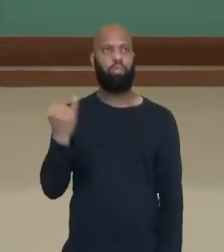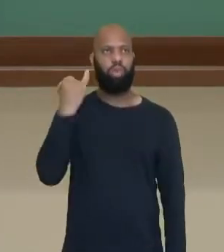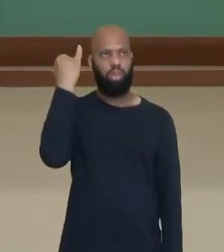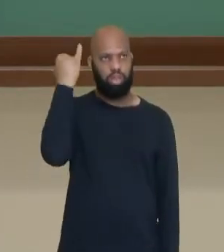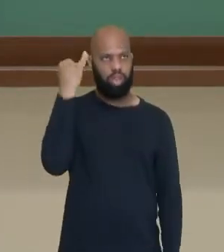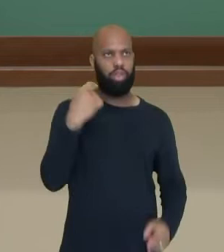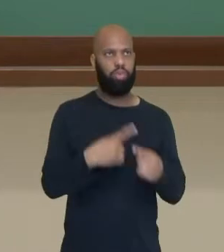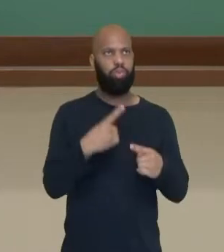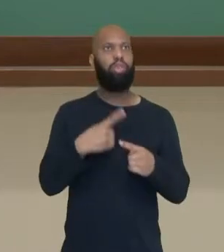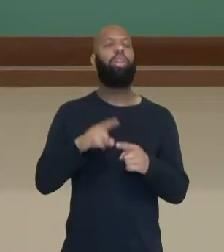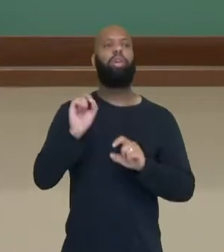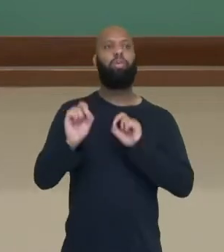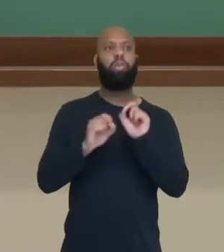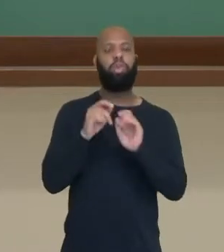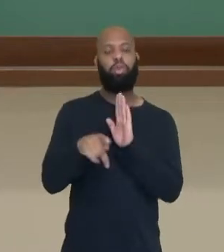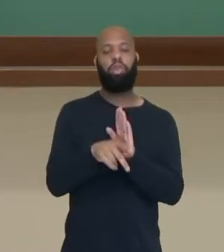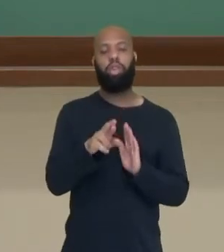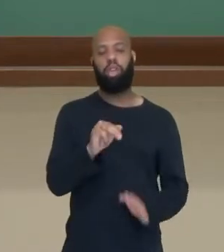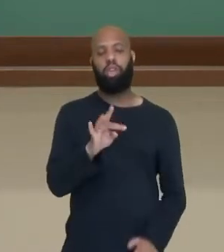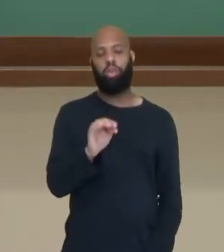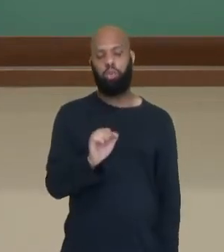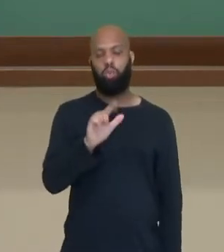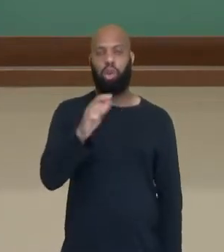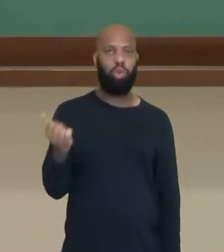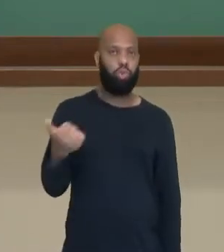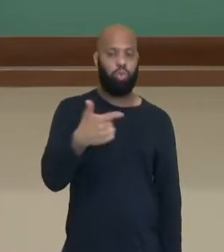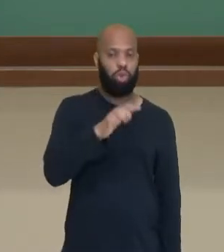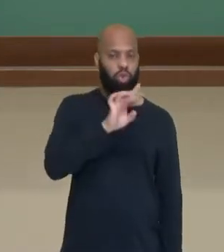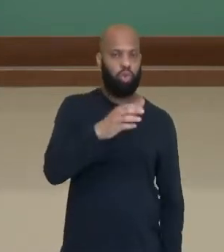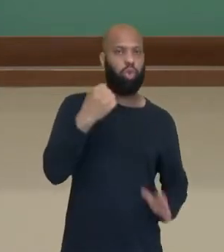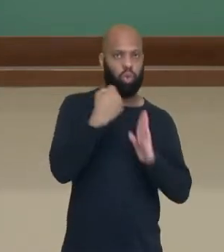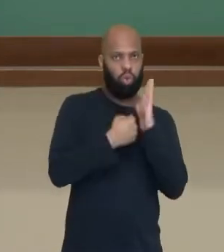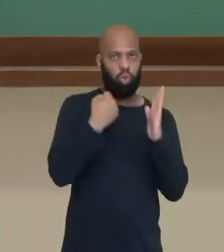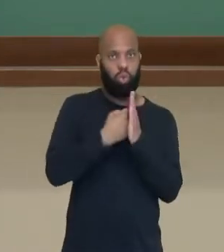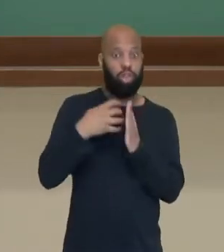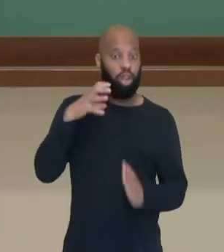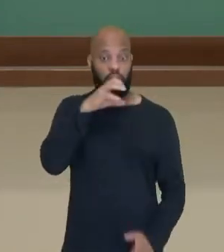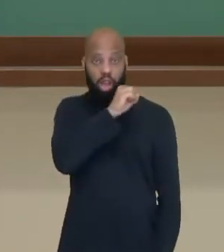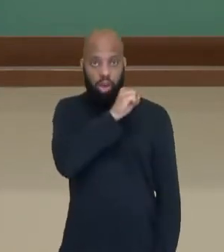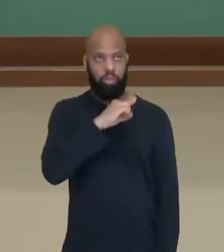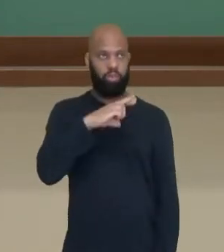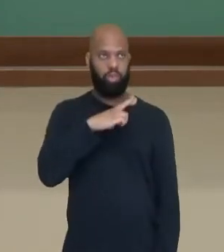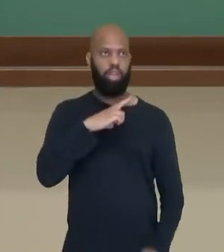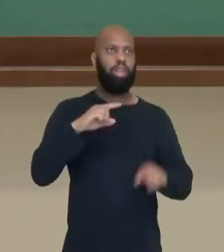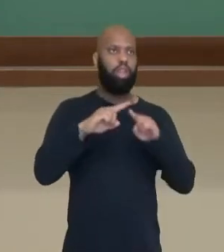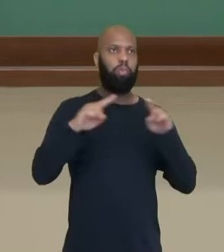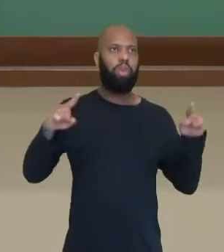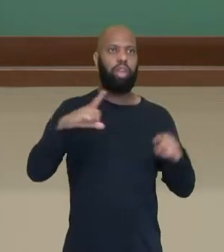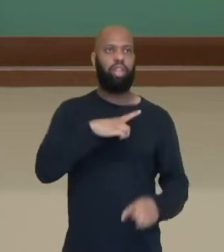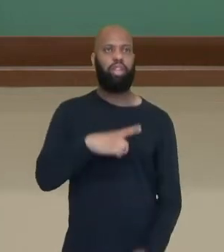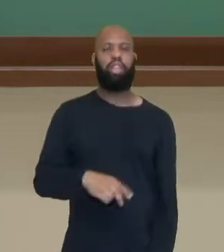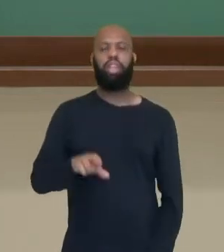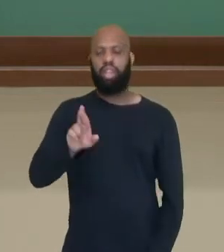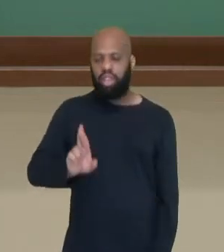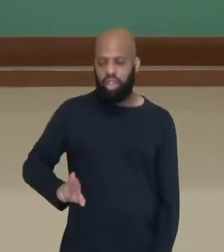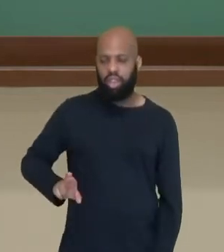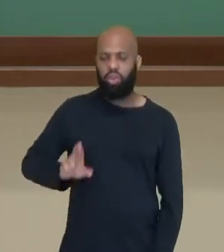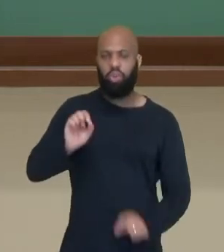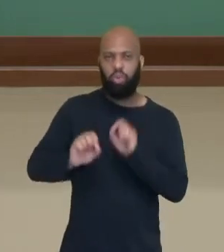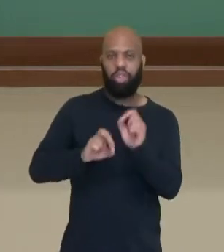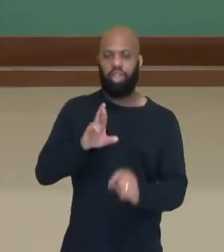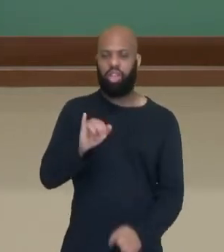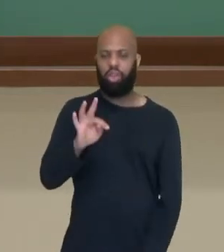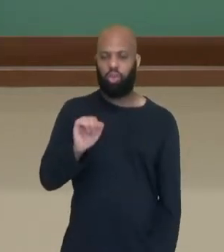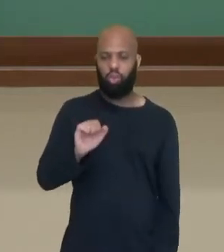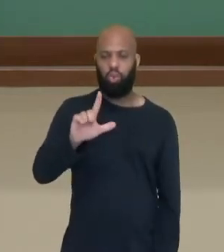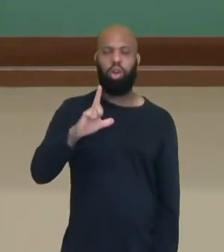a parte dos rituais do que a própria luta. A luta é muito rápida. A parte dos rituais antes da luta demora